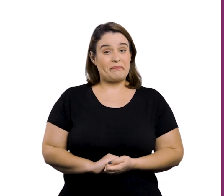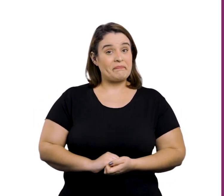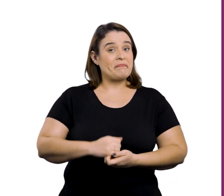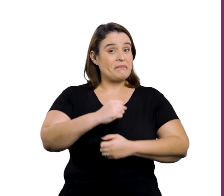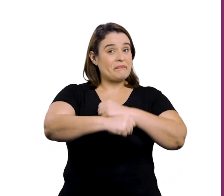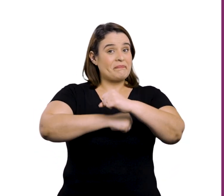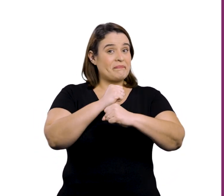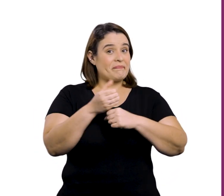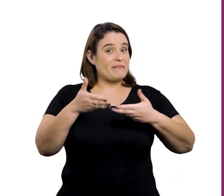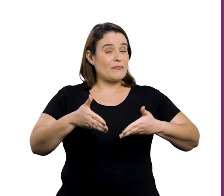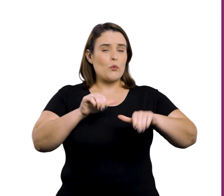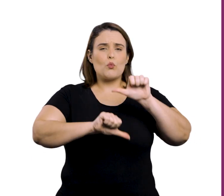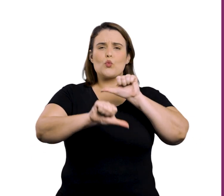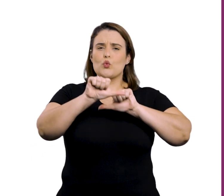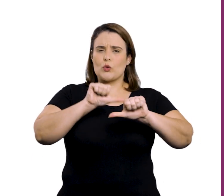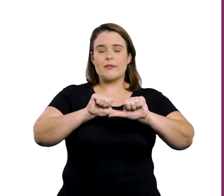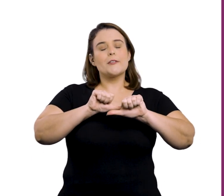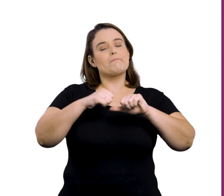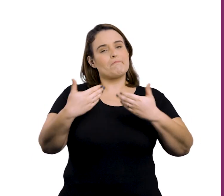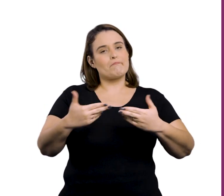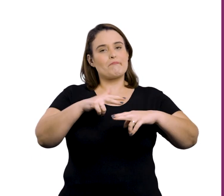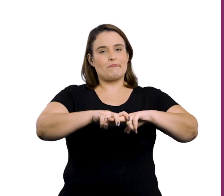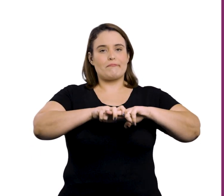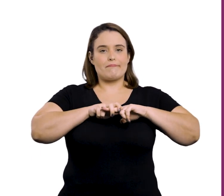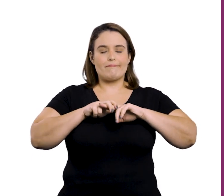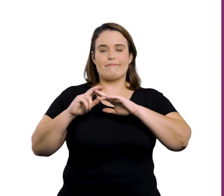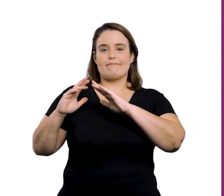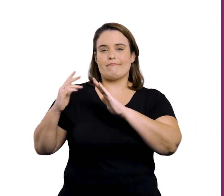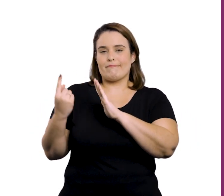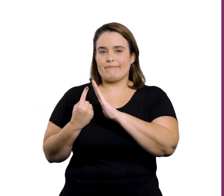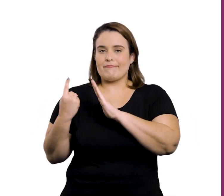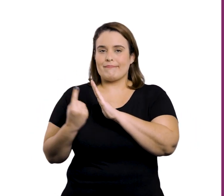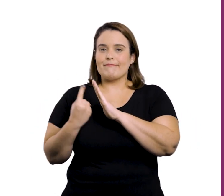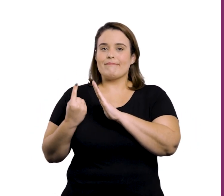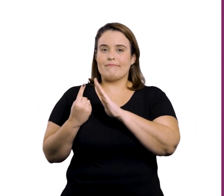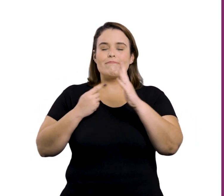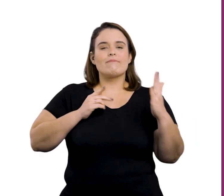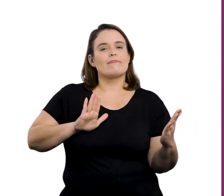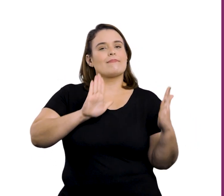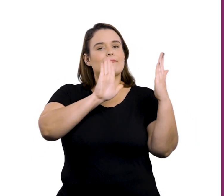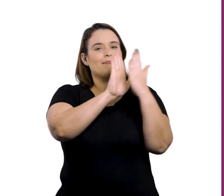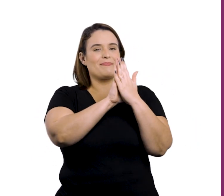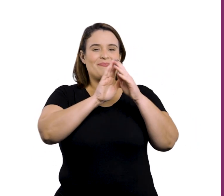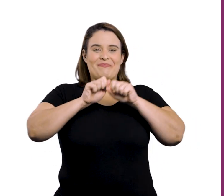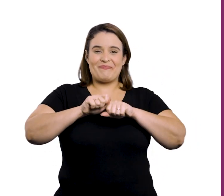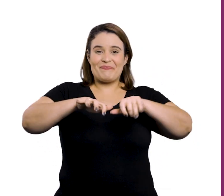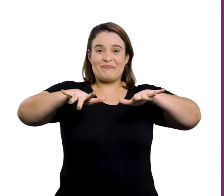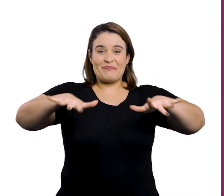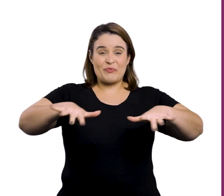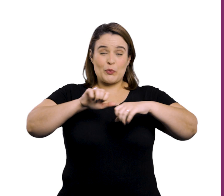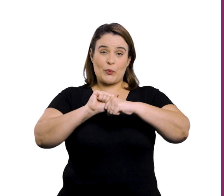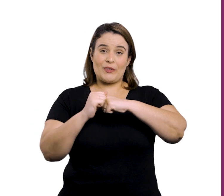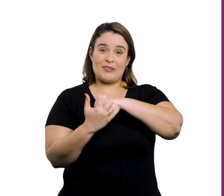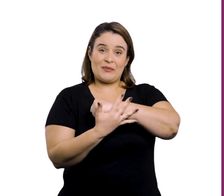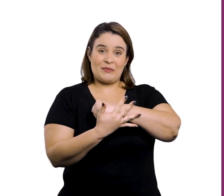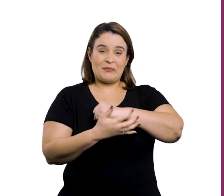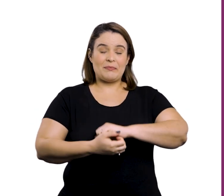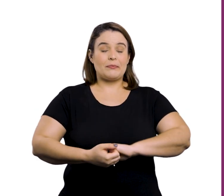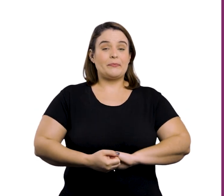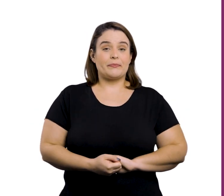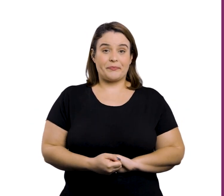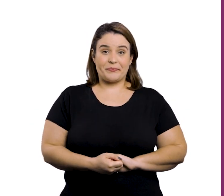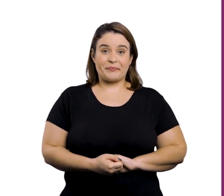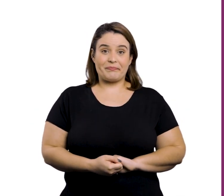2020. Neste ano, há mudanças no formato da SAM por conta das políticas de isolamento para o enfrentamento da pandemia